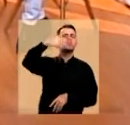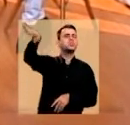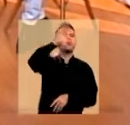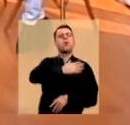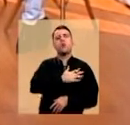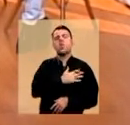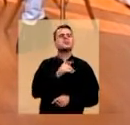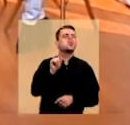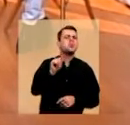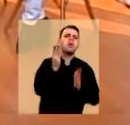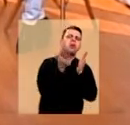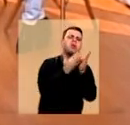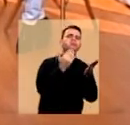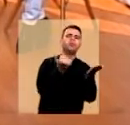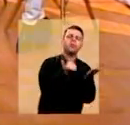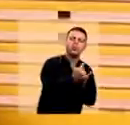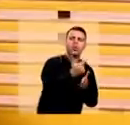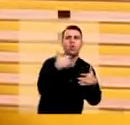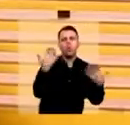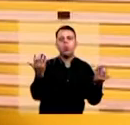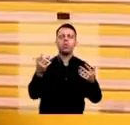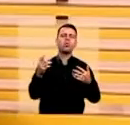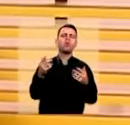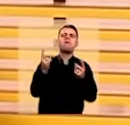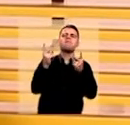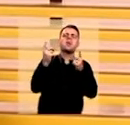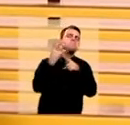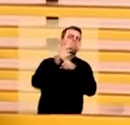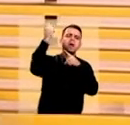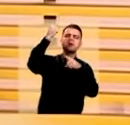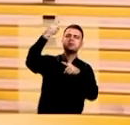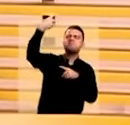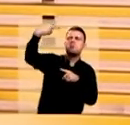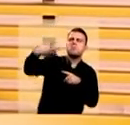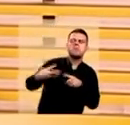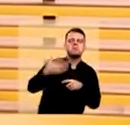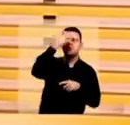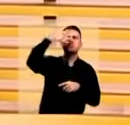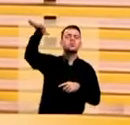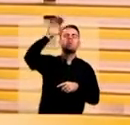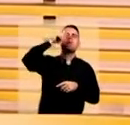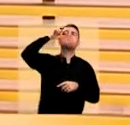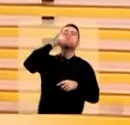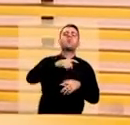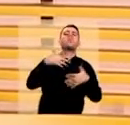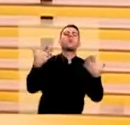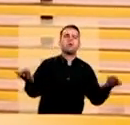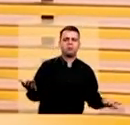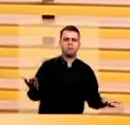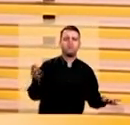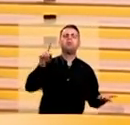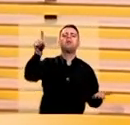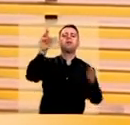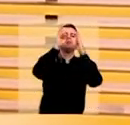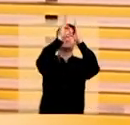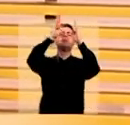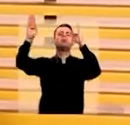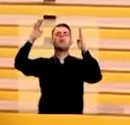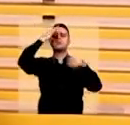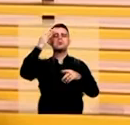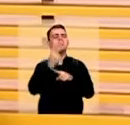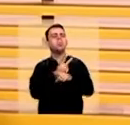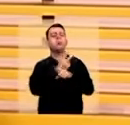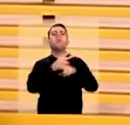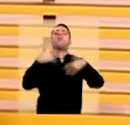Assim, pelas livrarias ou pela lista dos mais vendidos, a gente tem uma ideia do que as pessoas compram. Mas e lá na biblioteca? O que o